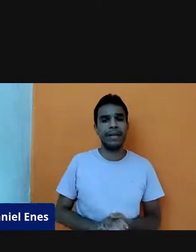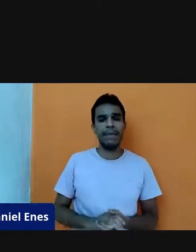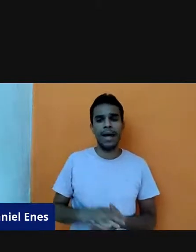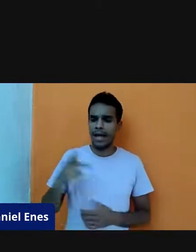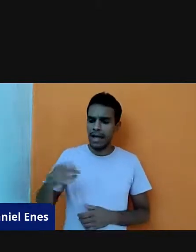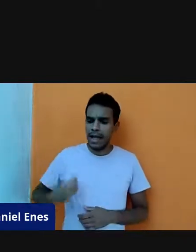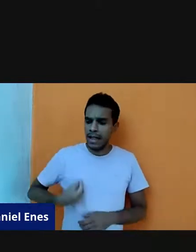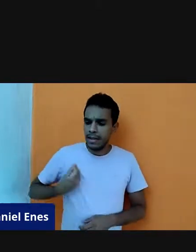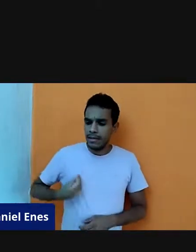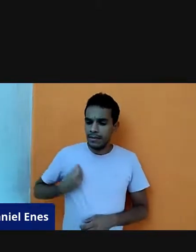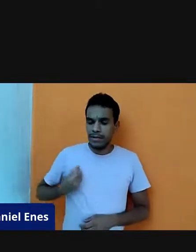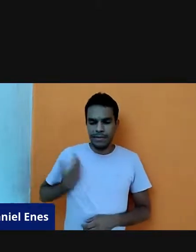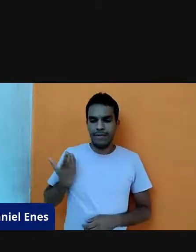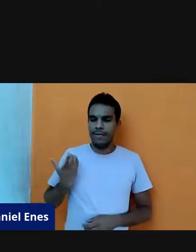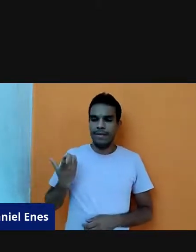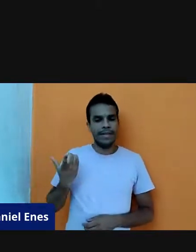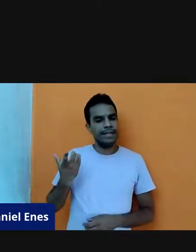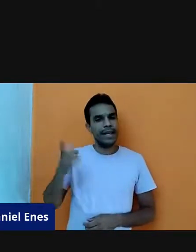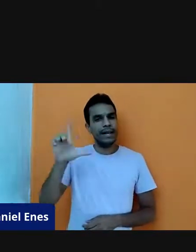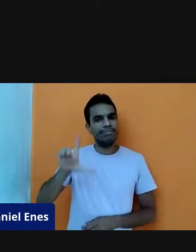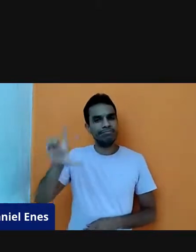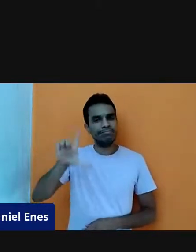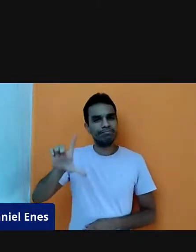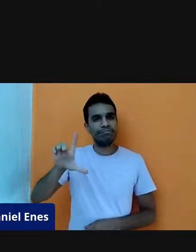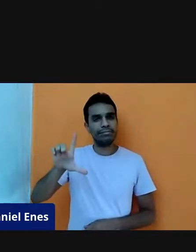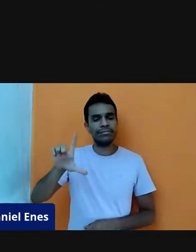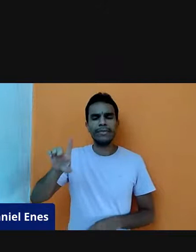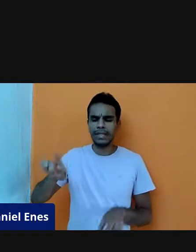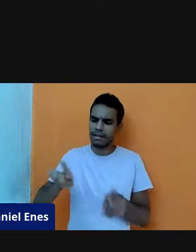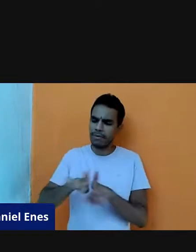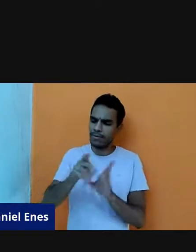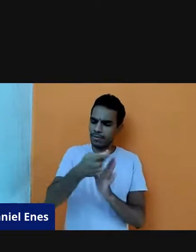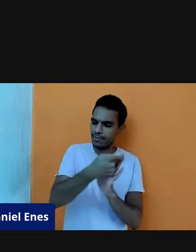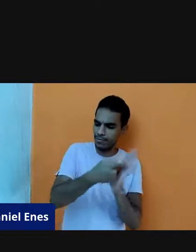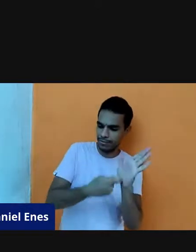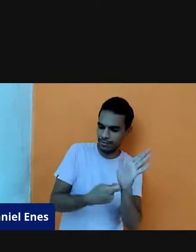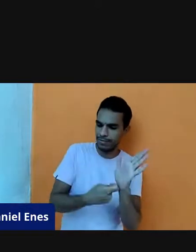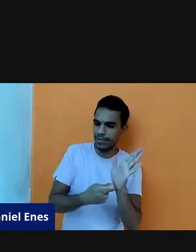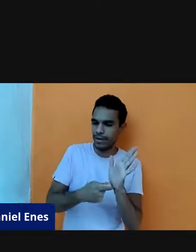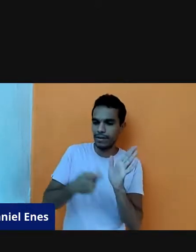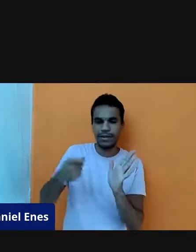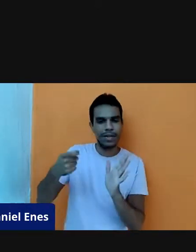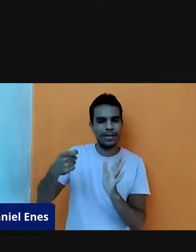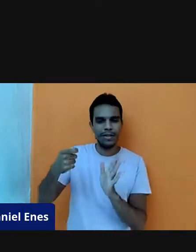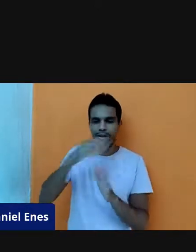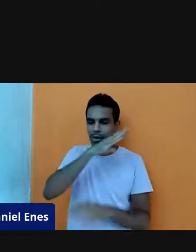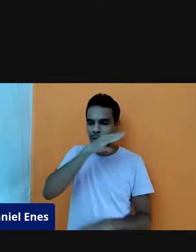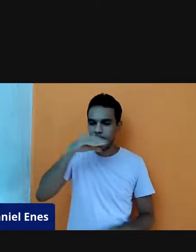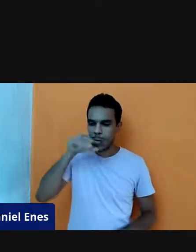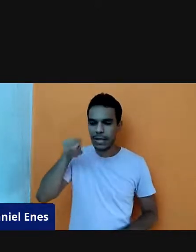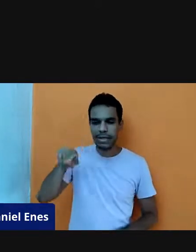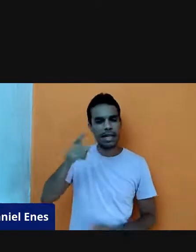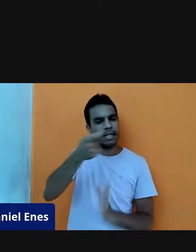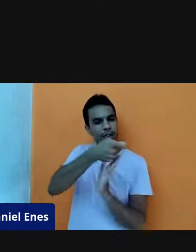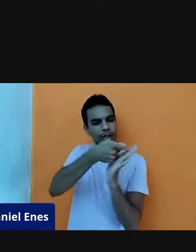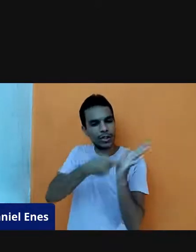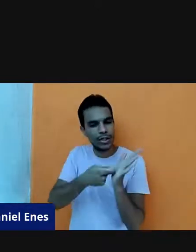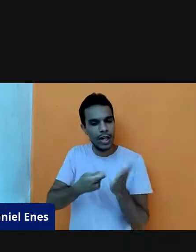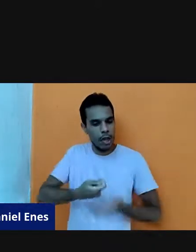vivenciar a literatura, e de até escrever, né? Quando adolescente, ele escreve